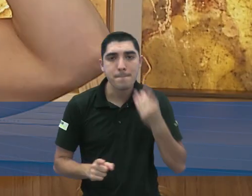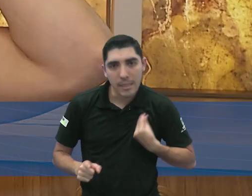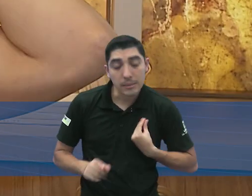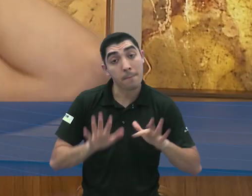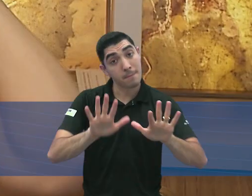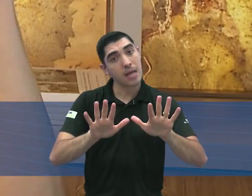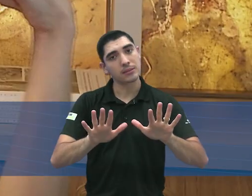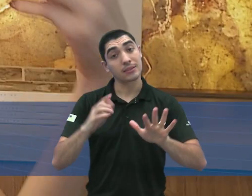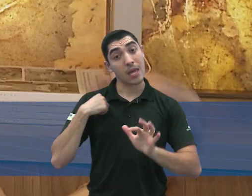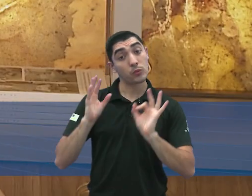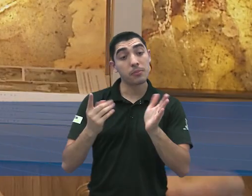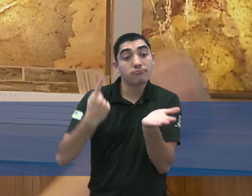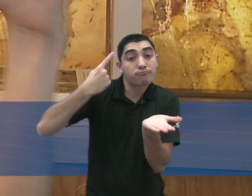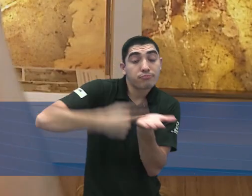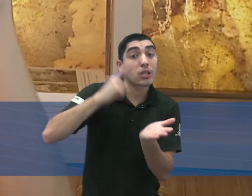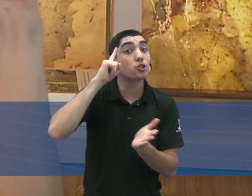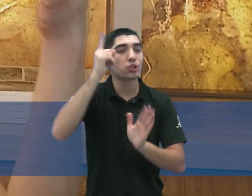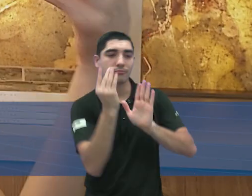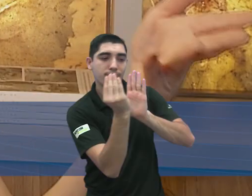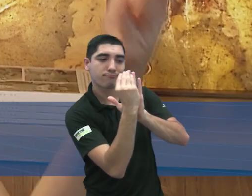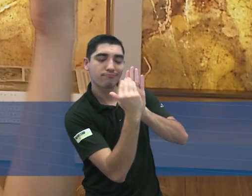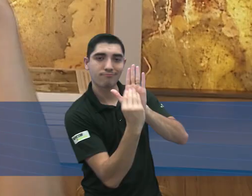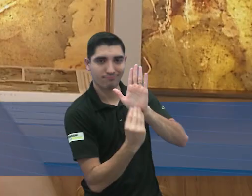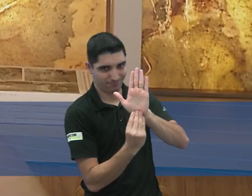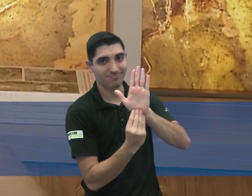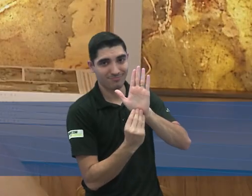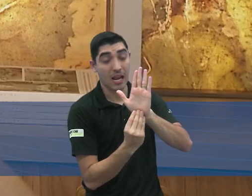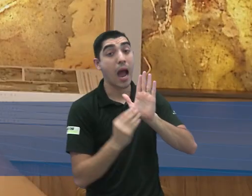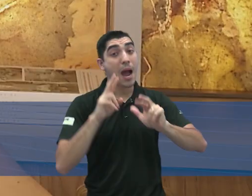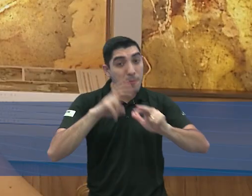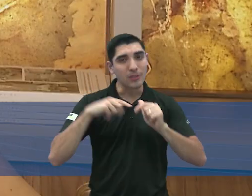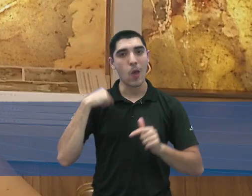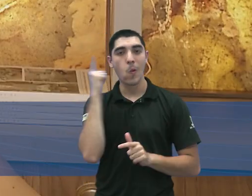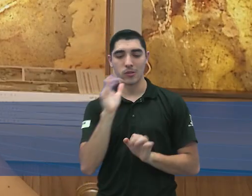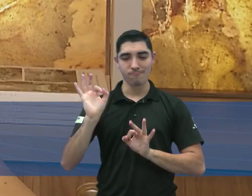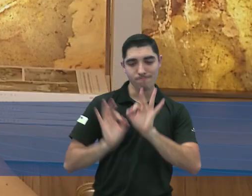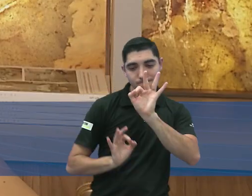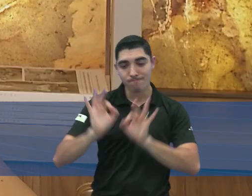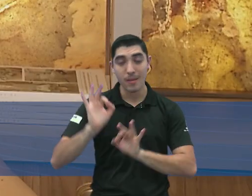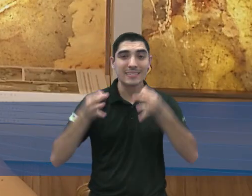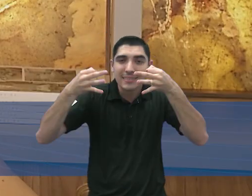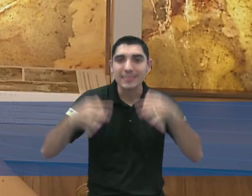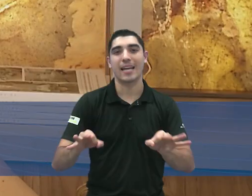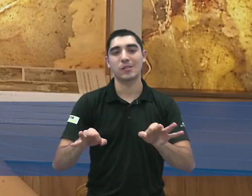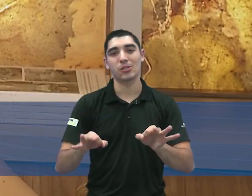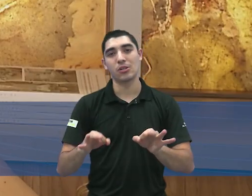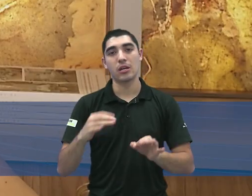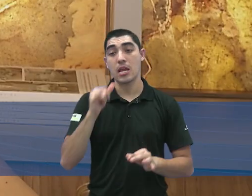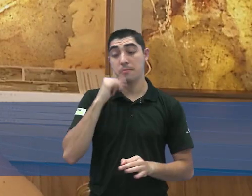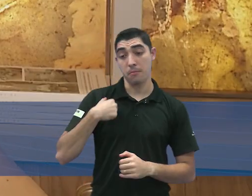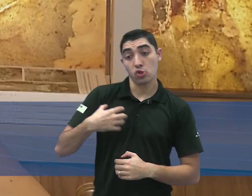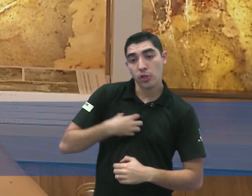também, só que eu faço a minha agenda e esse é o grande lance, porque eu consigo organizar minha agenda de